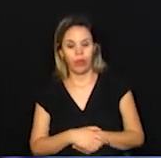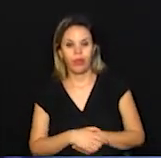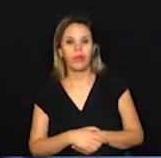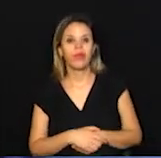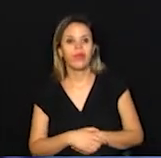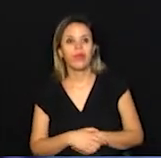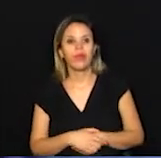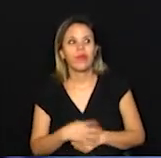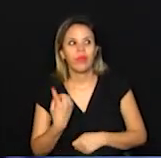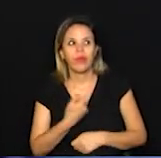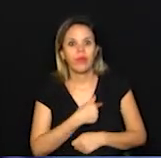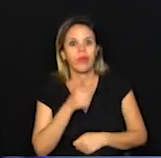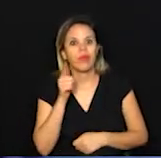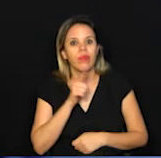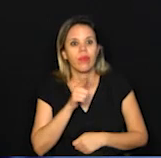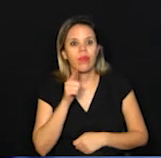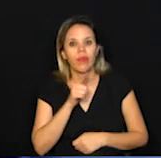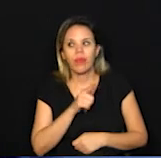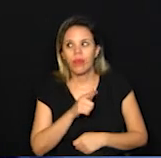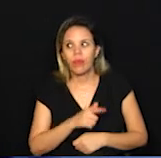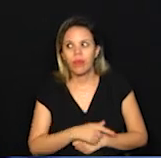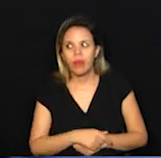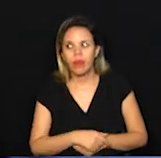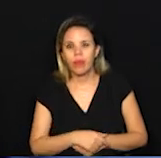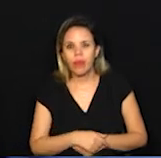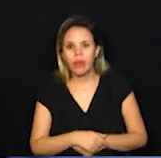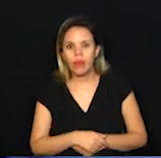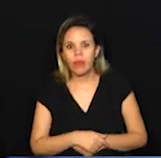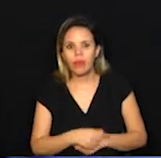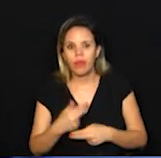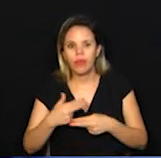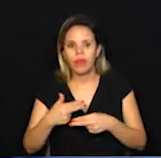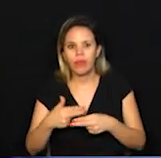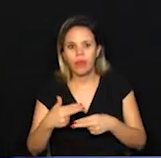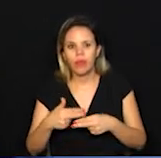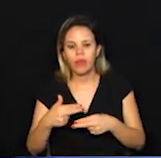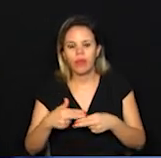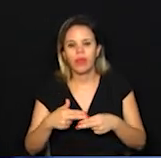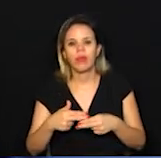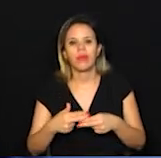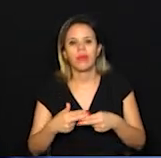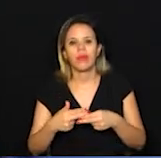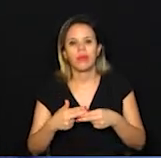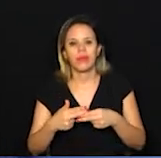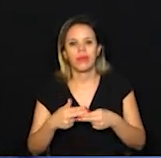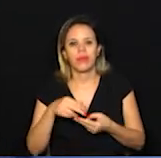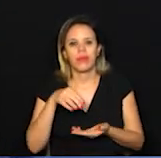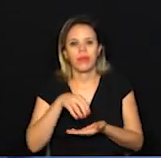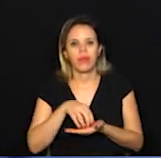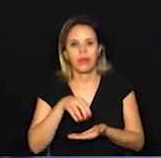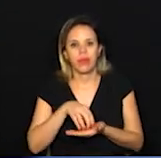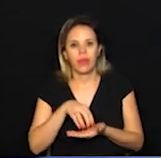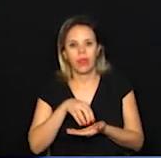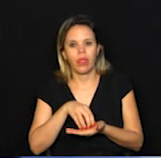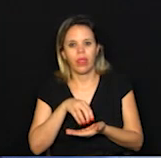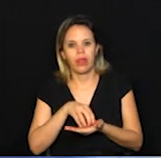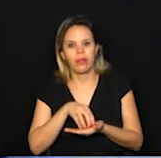Que a gente conseguiu que o Sebrae ele vai montar um